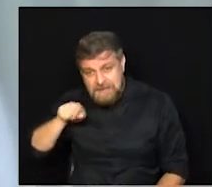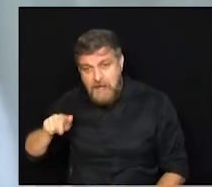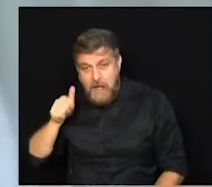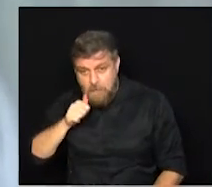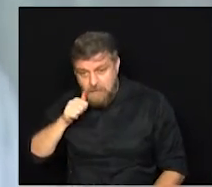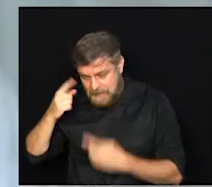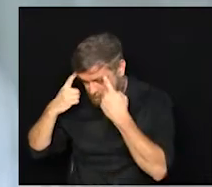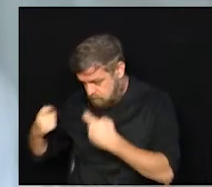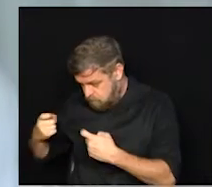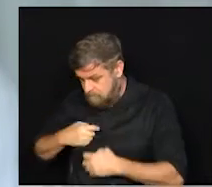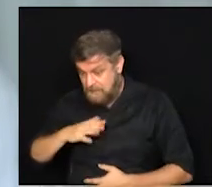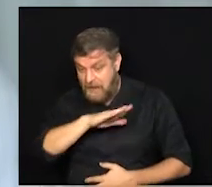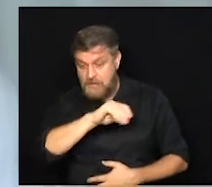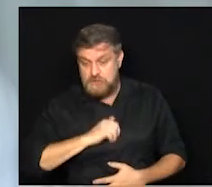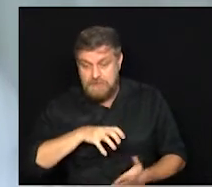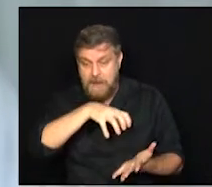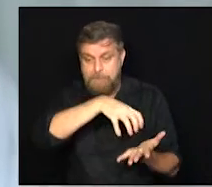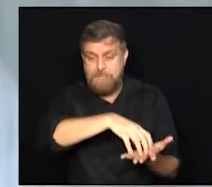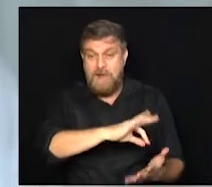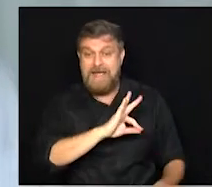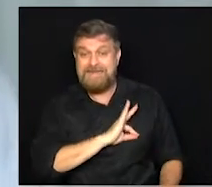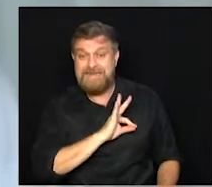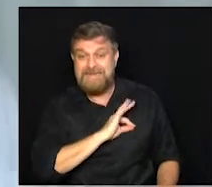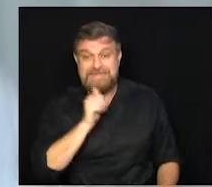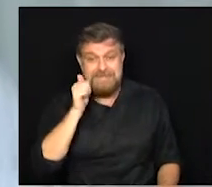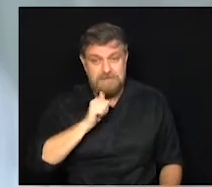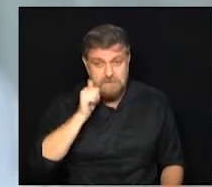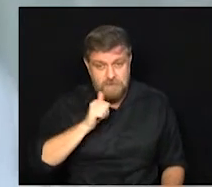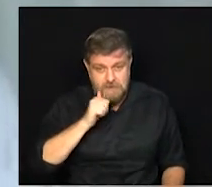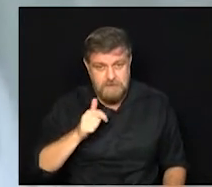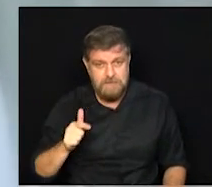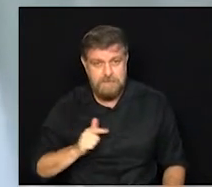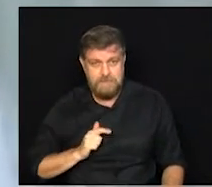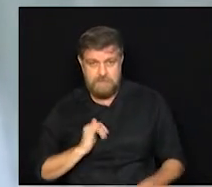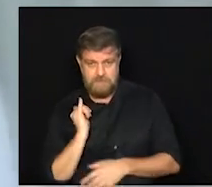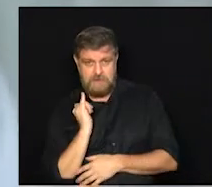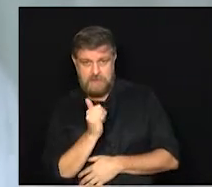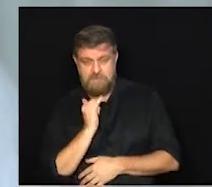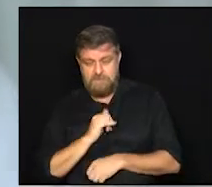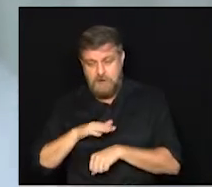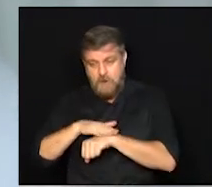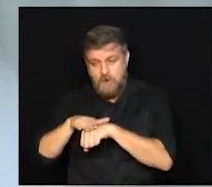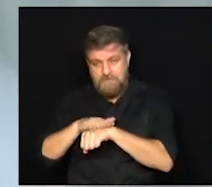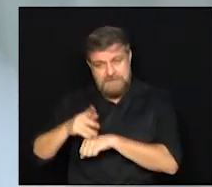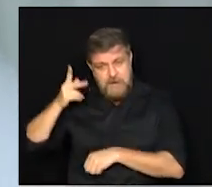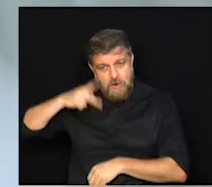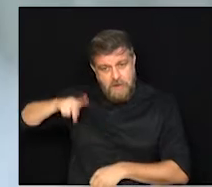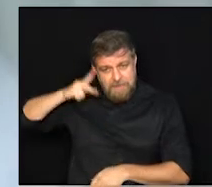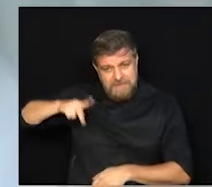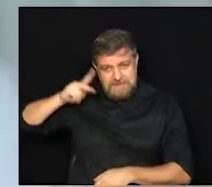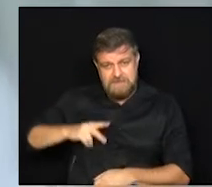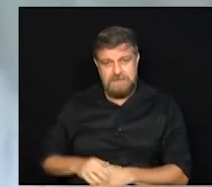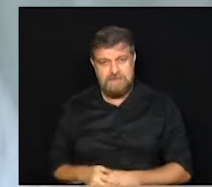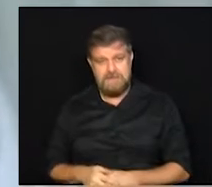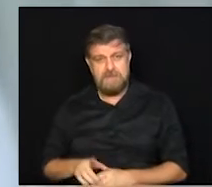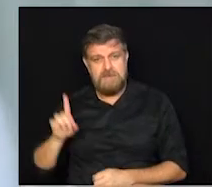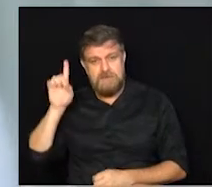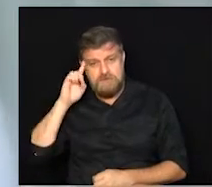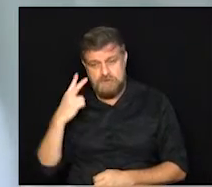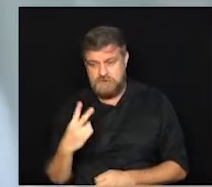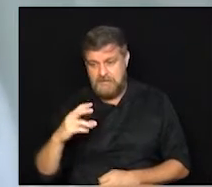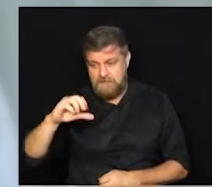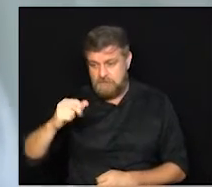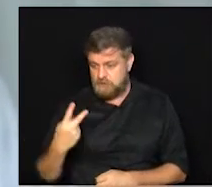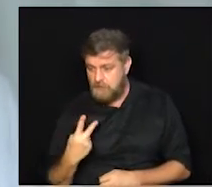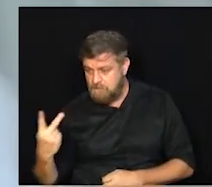mulher, né? E no caso, eu acho importante salientar aqui, eu vou falar com a Priscila no próximo dia 29, na segunda, a gente vai fazer uma